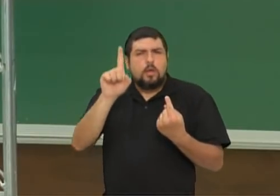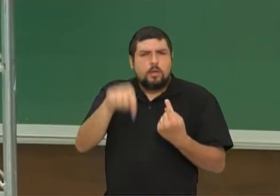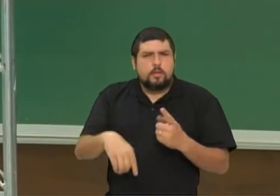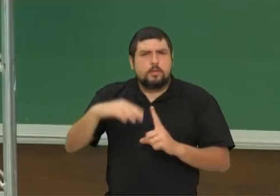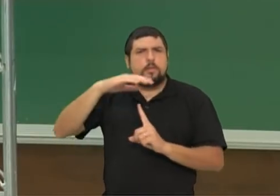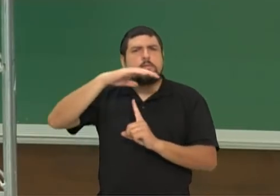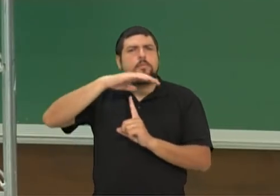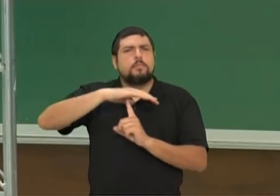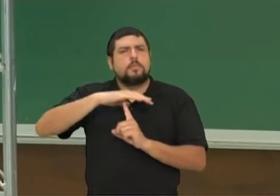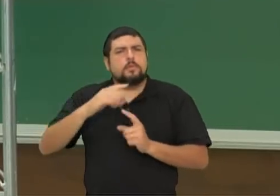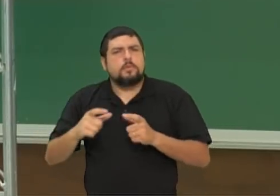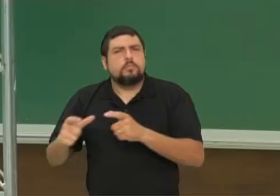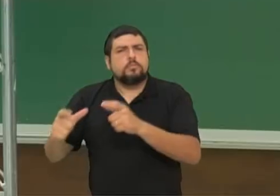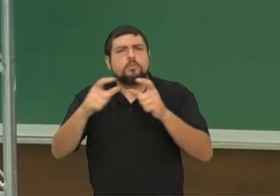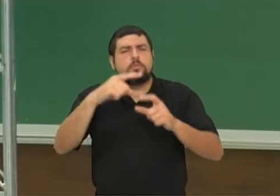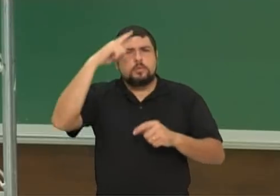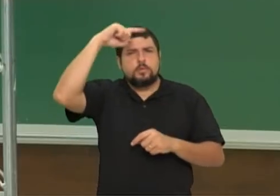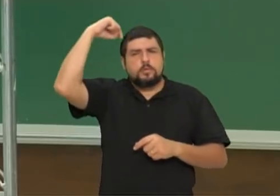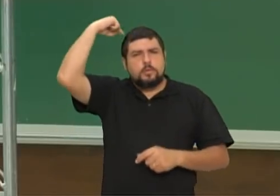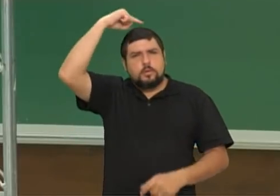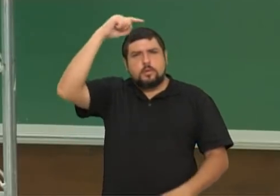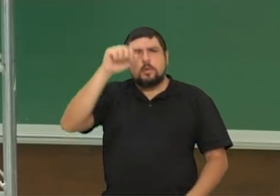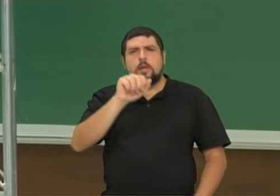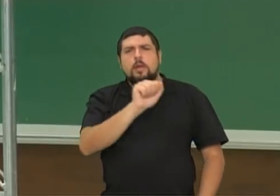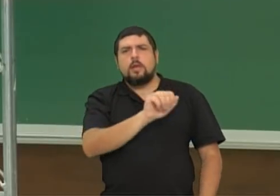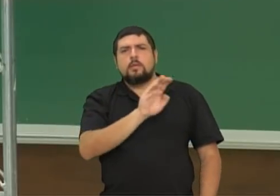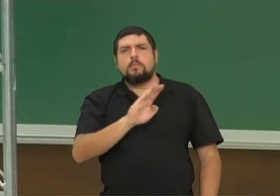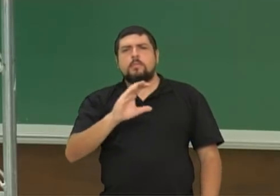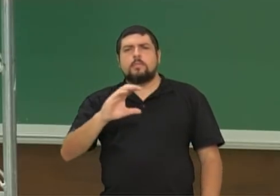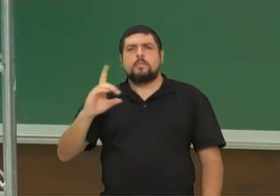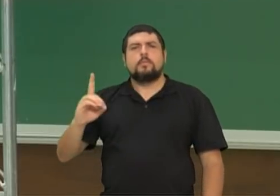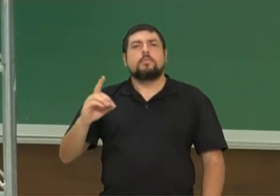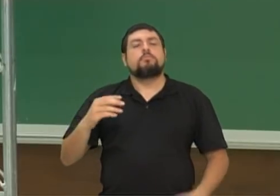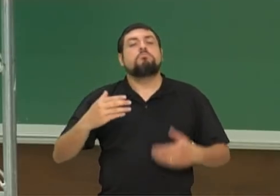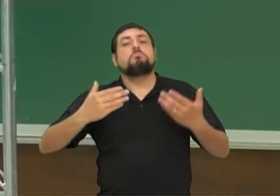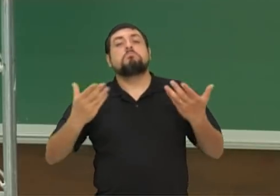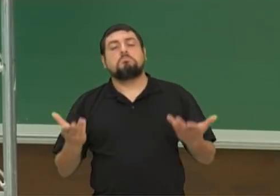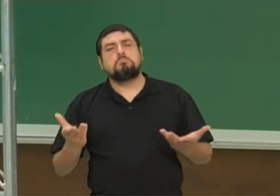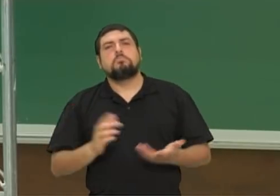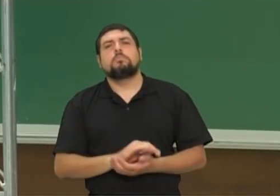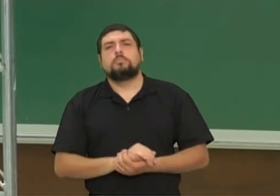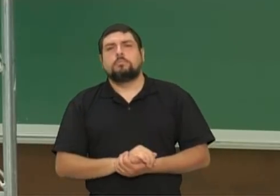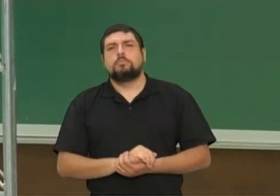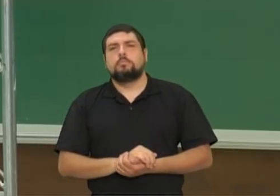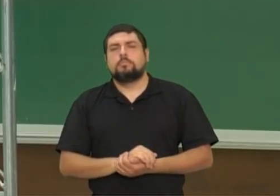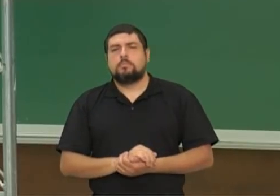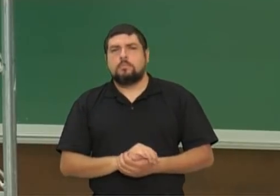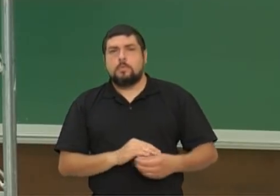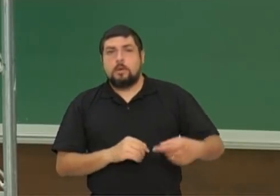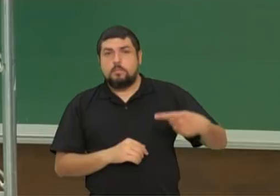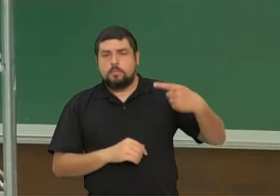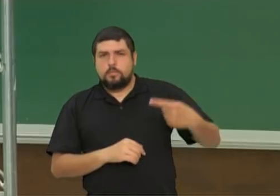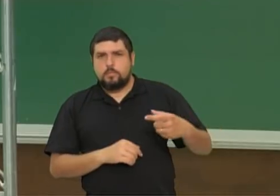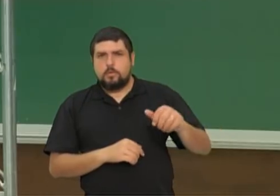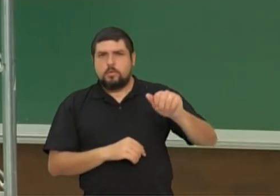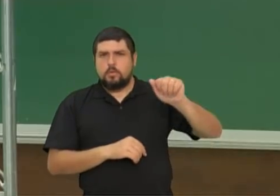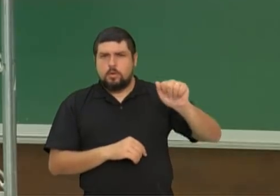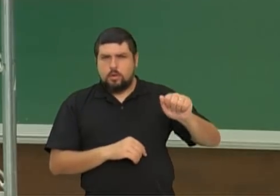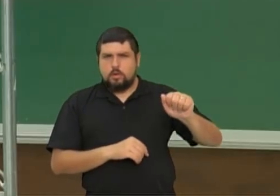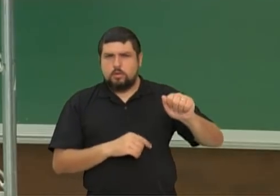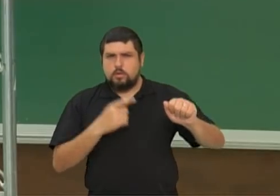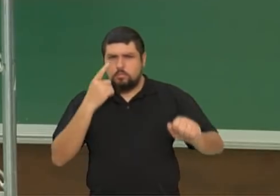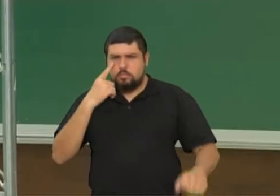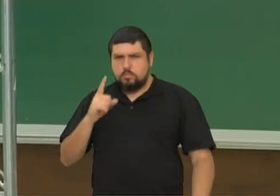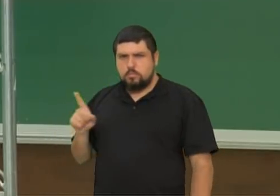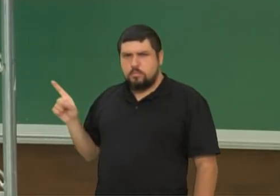no Paraná. Temos a letra A, B, C e D. Vamos por partes. Primeiro, letra A. Será que é um lugar